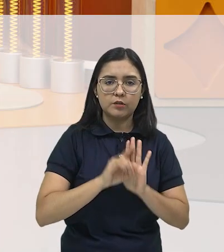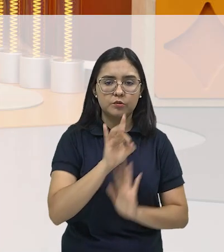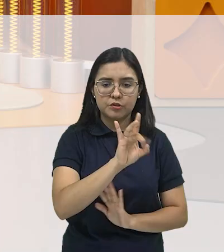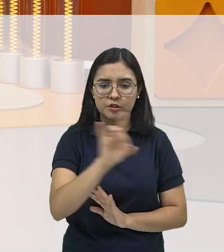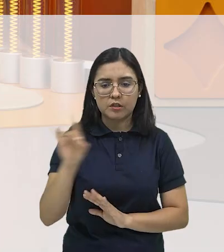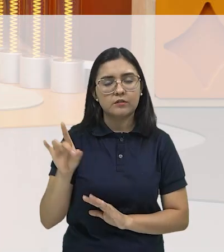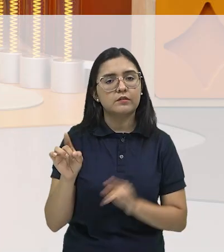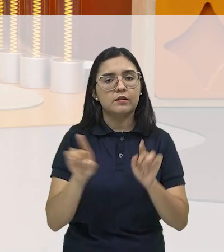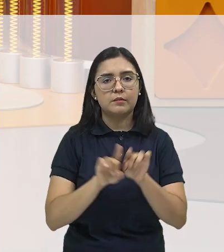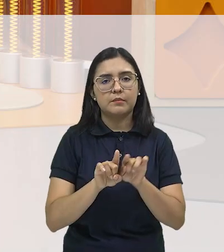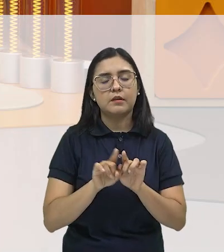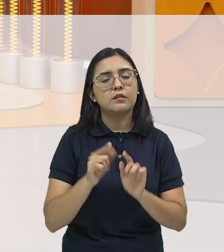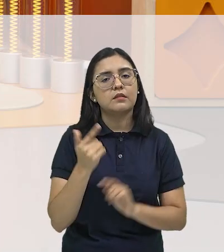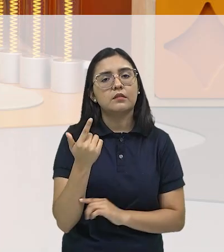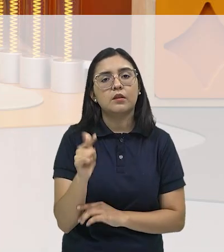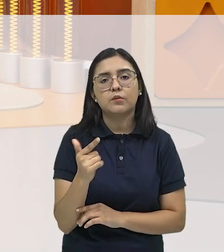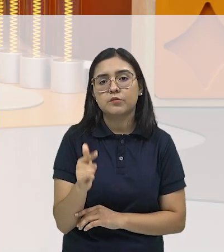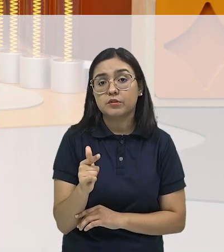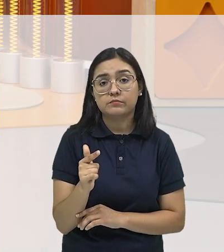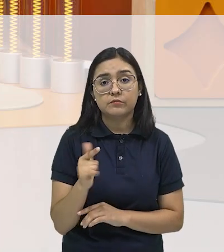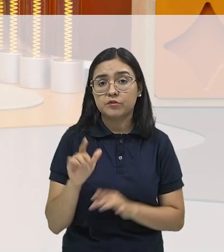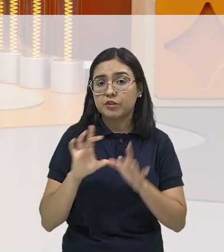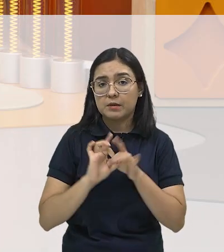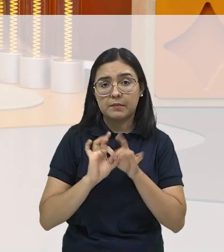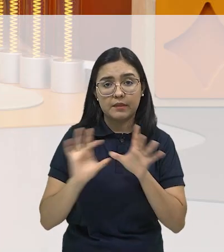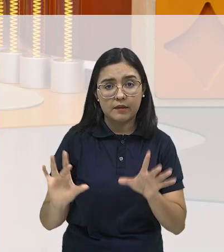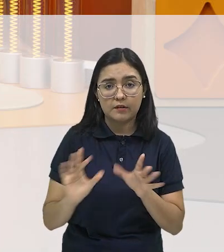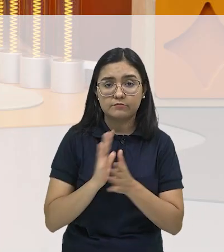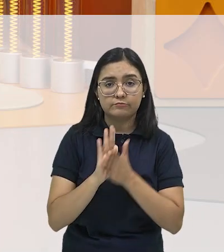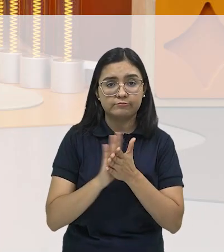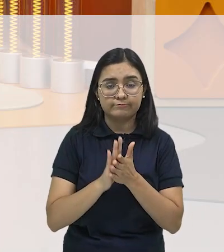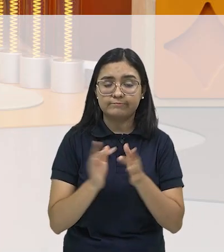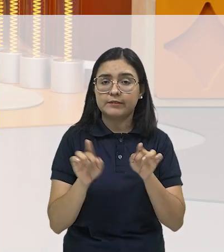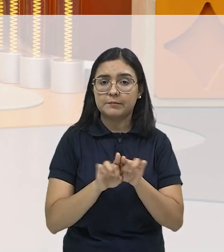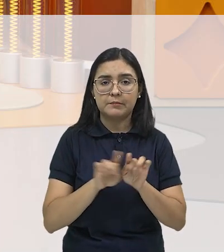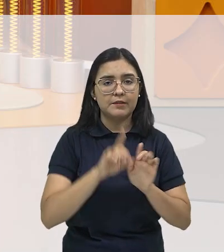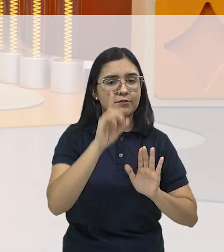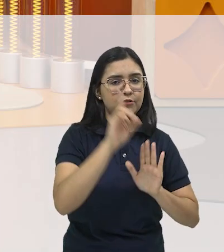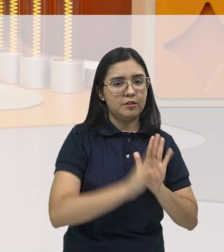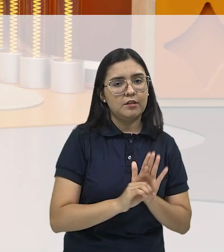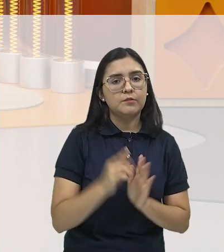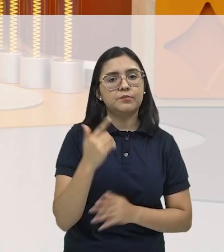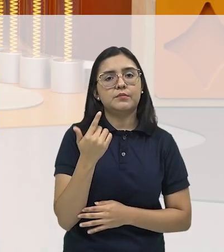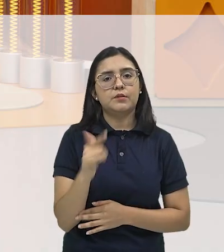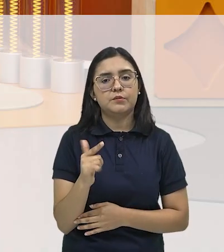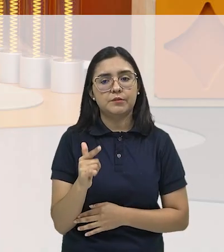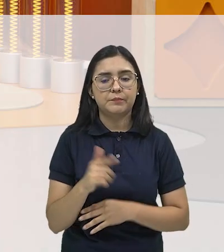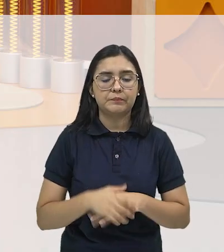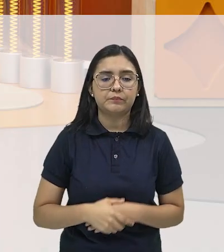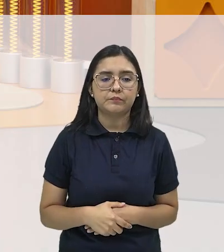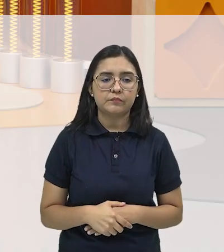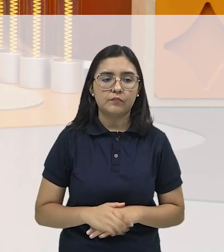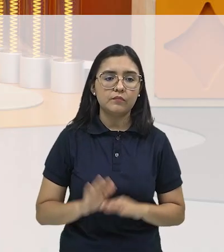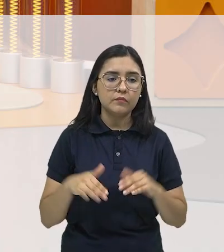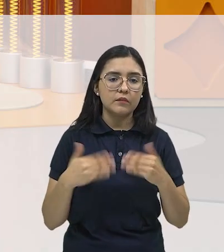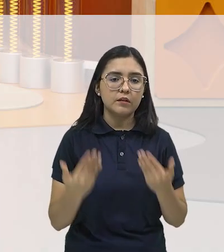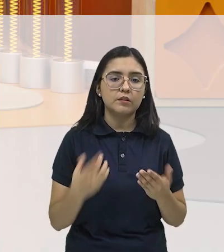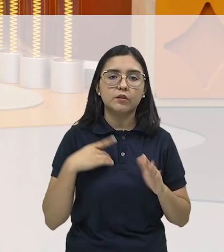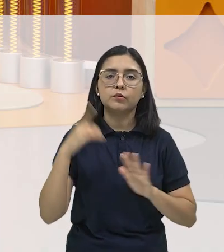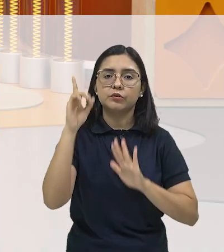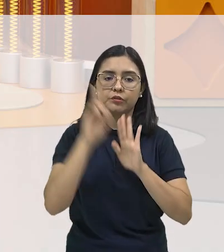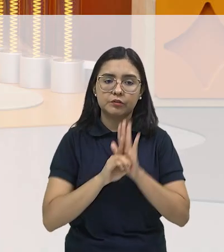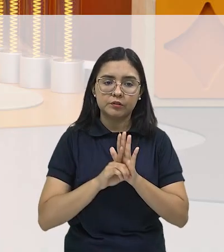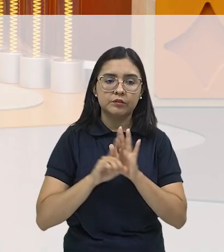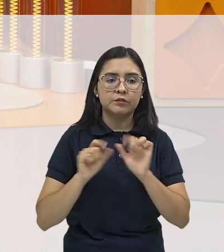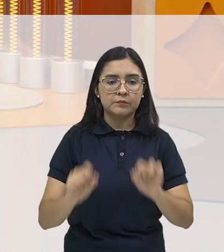individuais também não existiam. Se não havia nem liberdade individual, quanto mais direitos, né? E olha só, os direitos naturais é